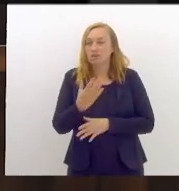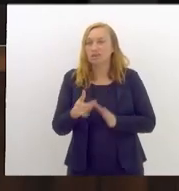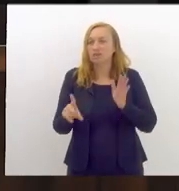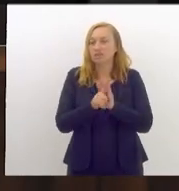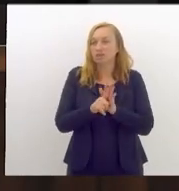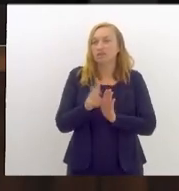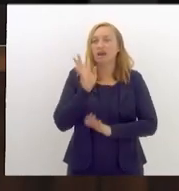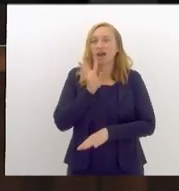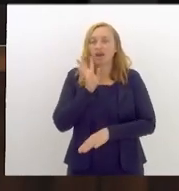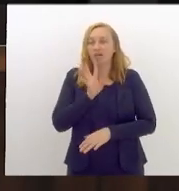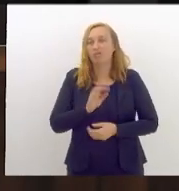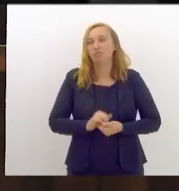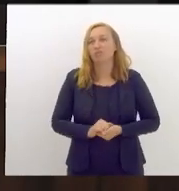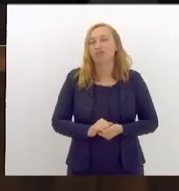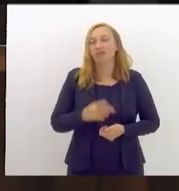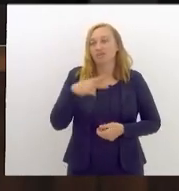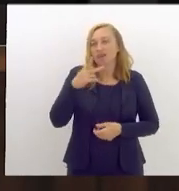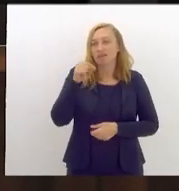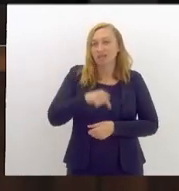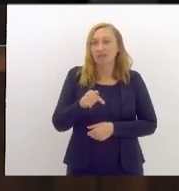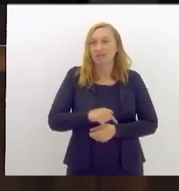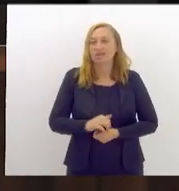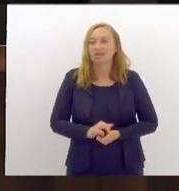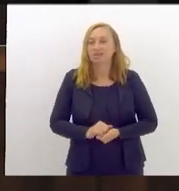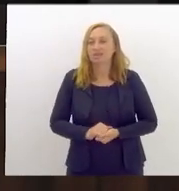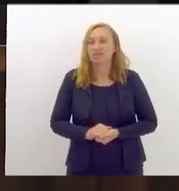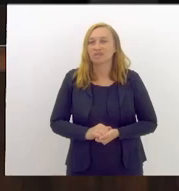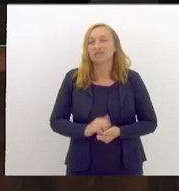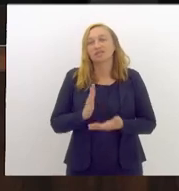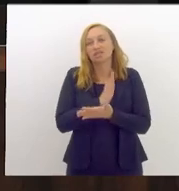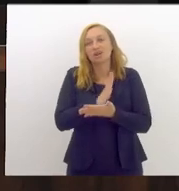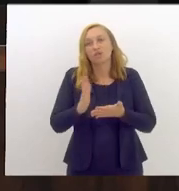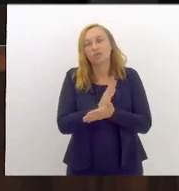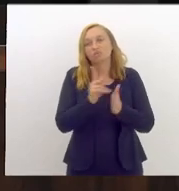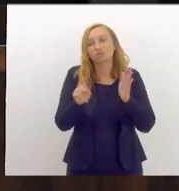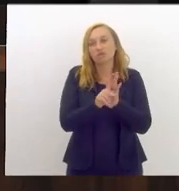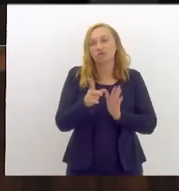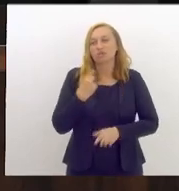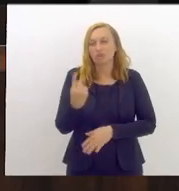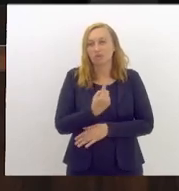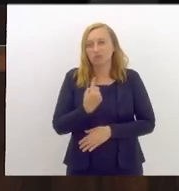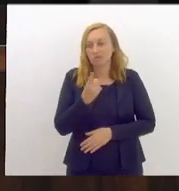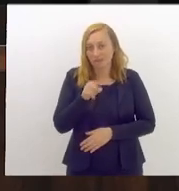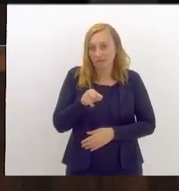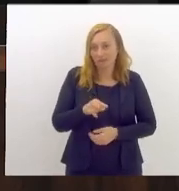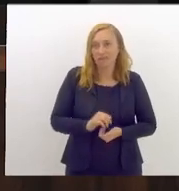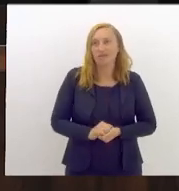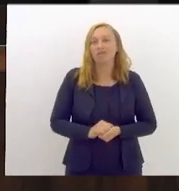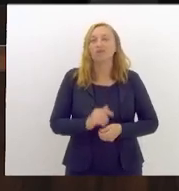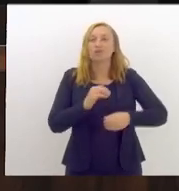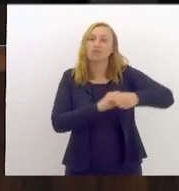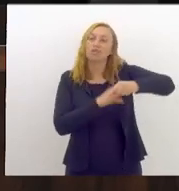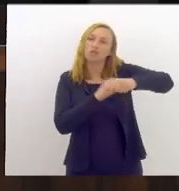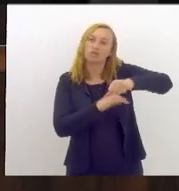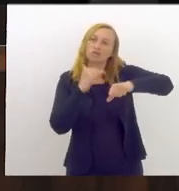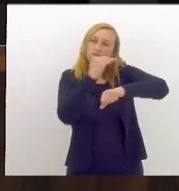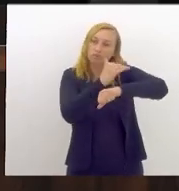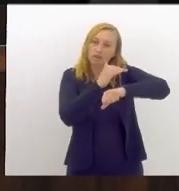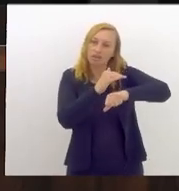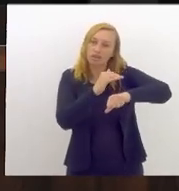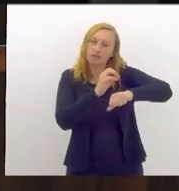muito bacana foi falado aqui da de alguns projetos de nós né Fontes soberano